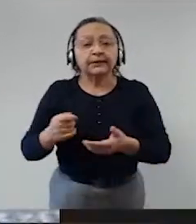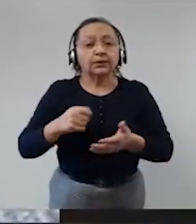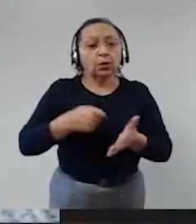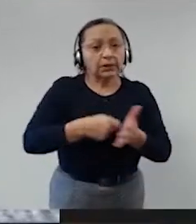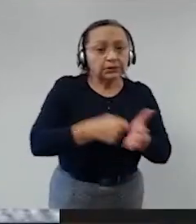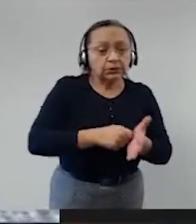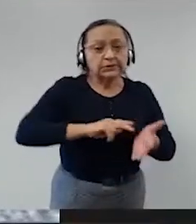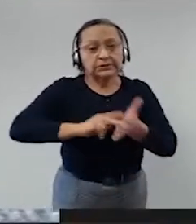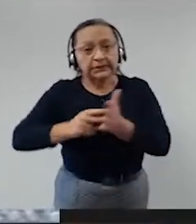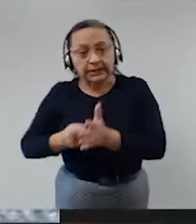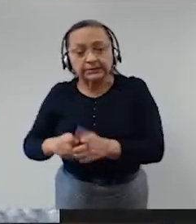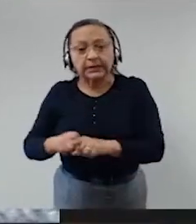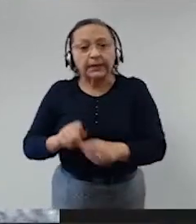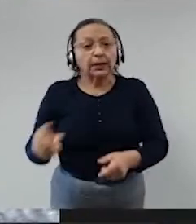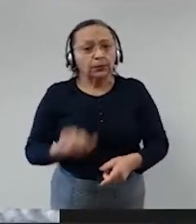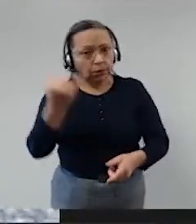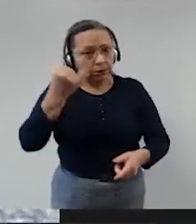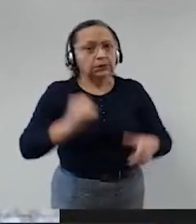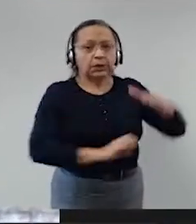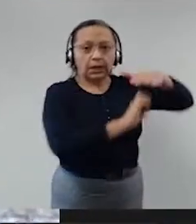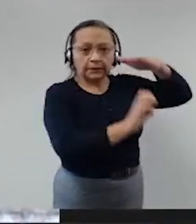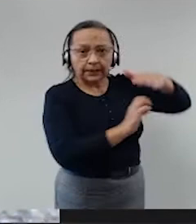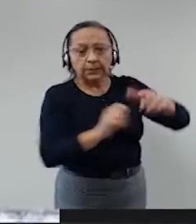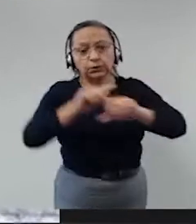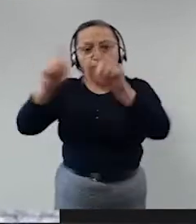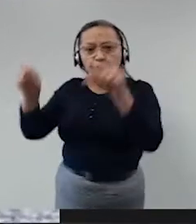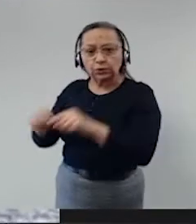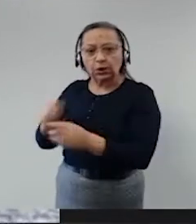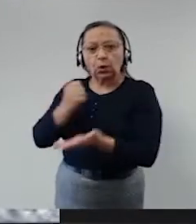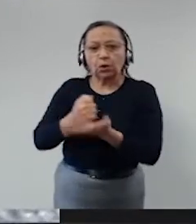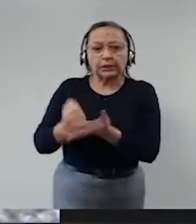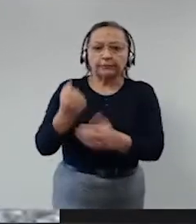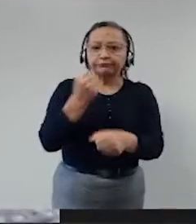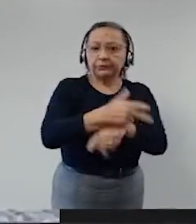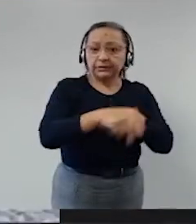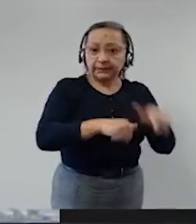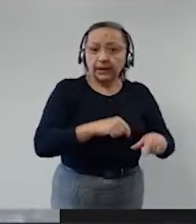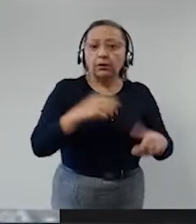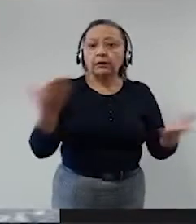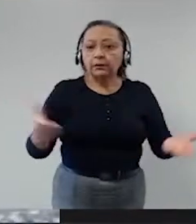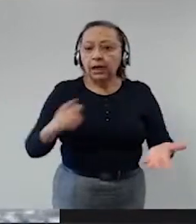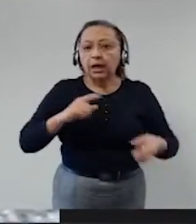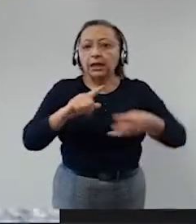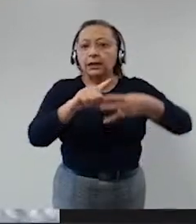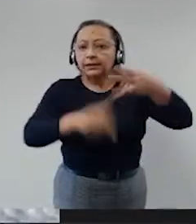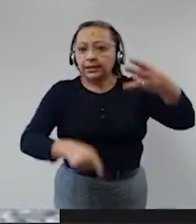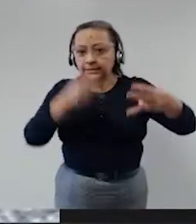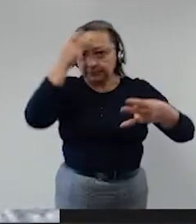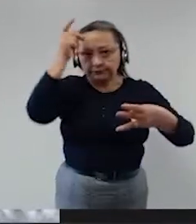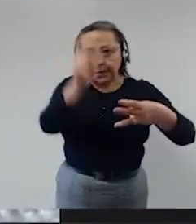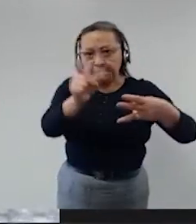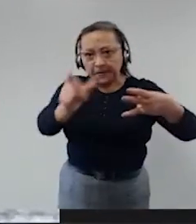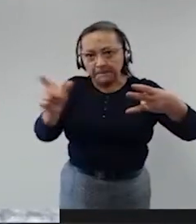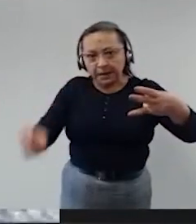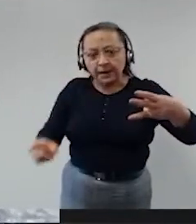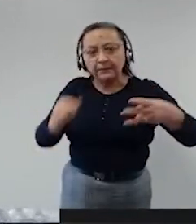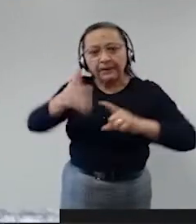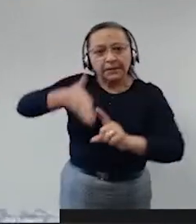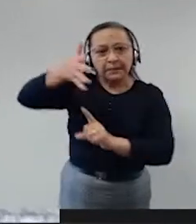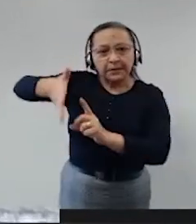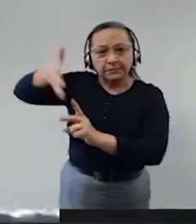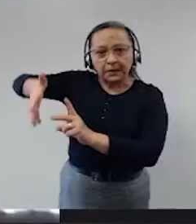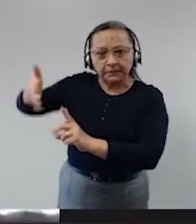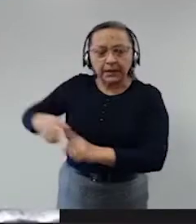nas negociações empregado-empregador. Nós temos 3 palestrantes, que são a doutora Dervana Coimbra,